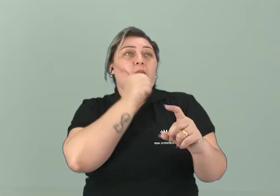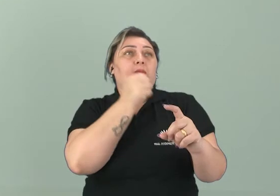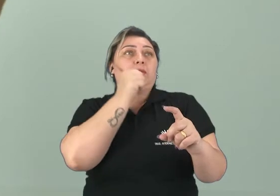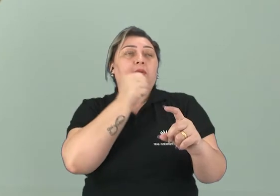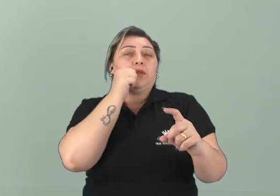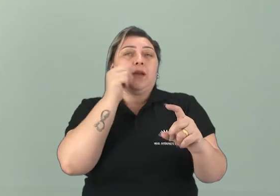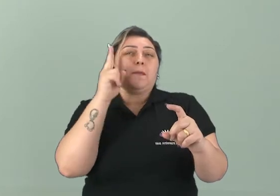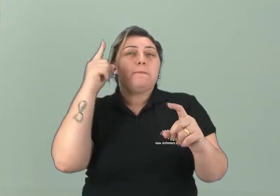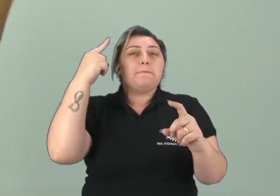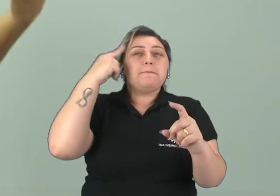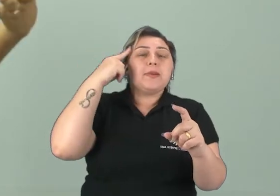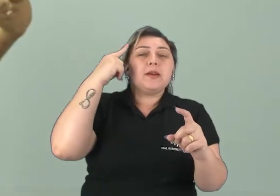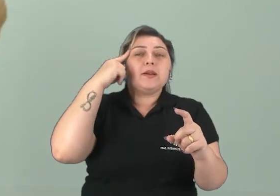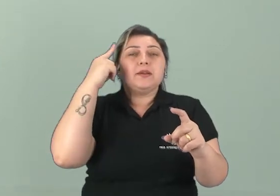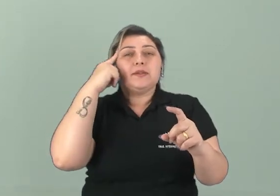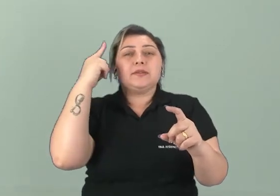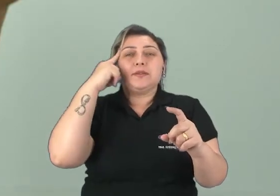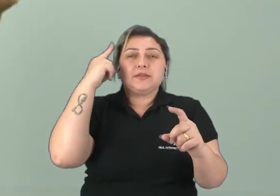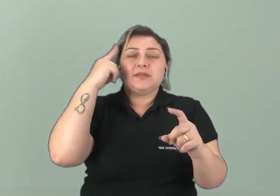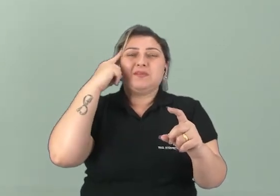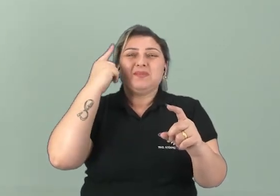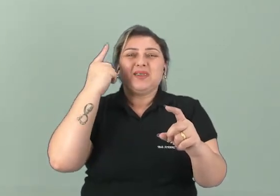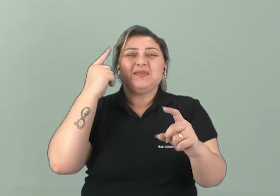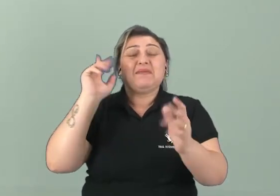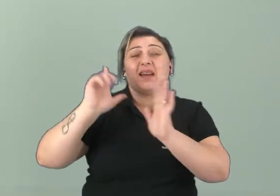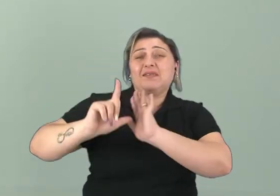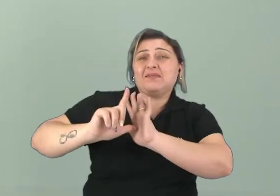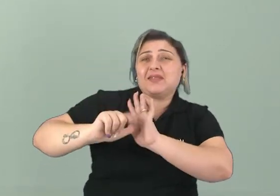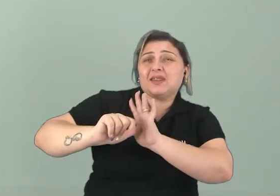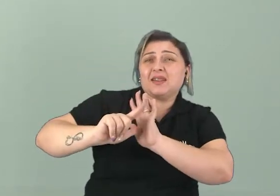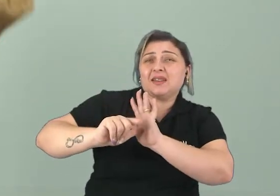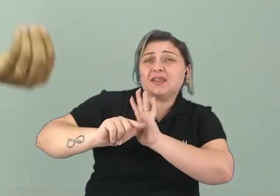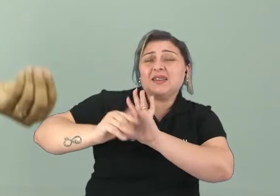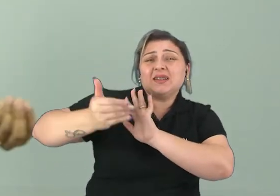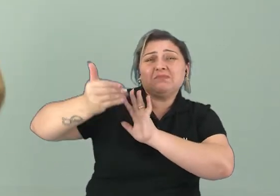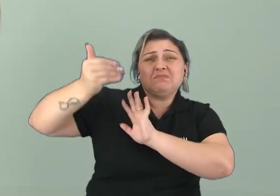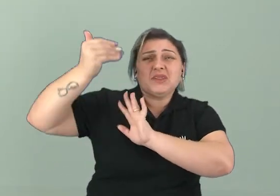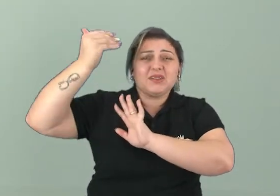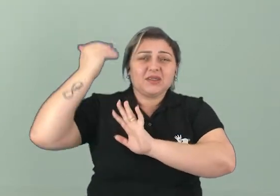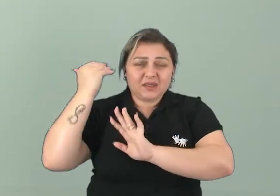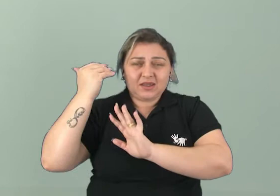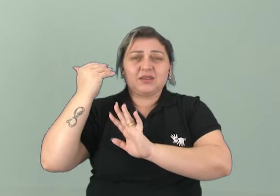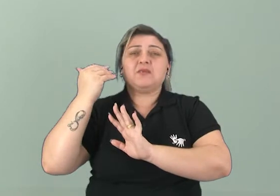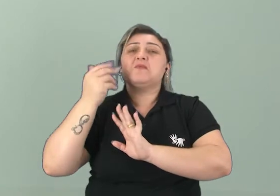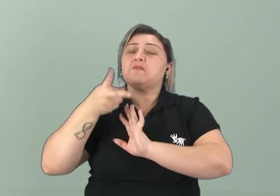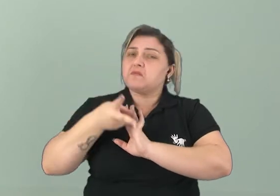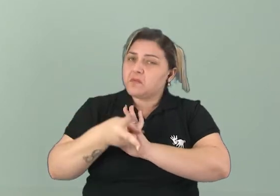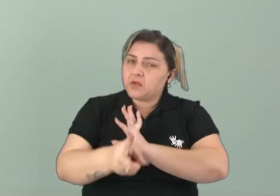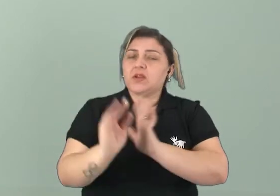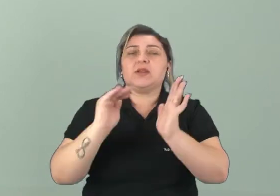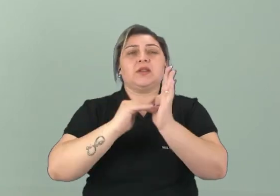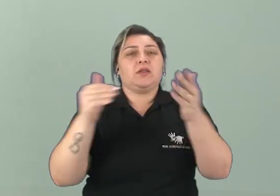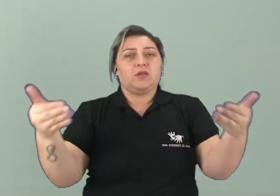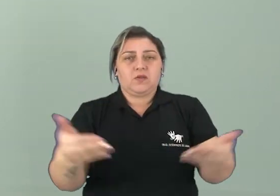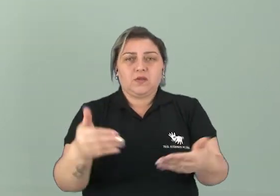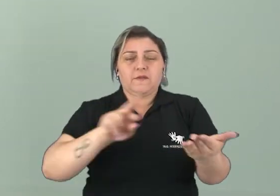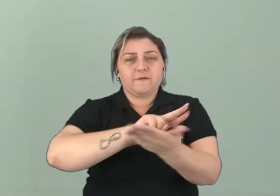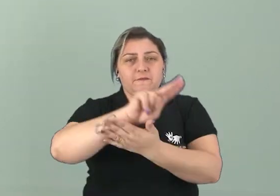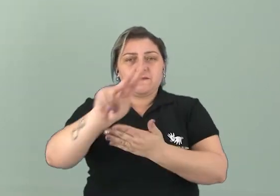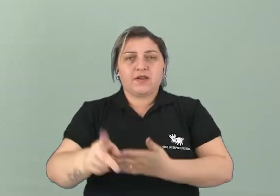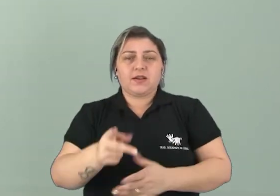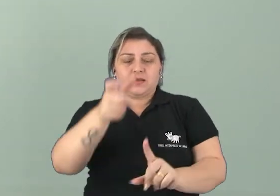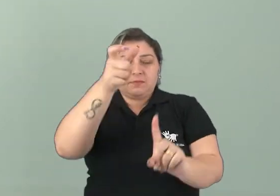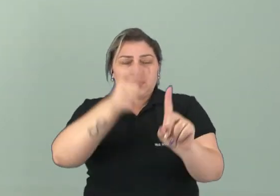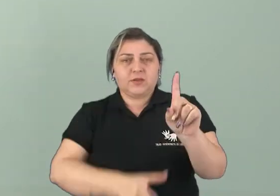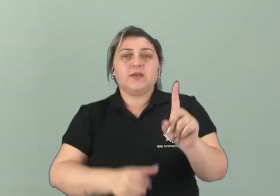aquela visão precária, aquela visão antiquada, ela ainda persiste em várias pessoas dentro da